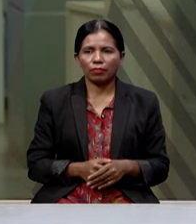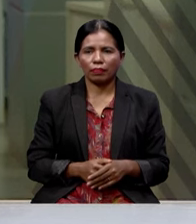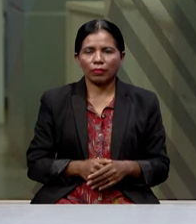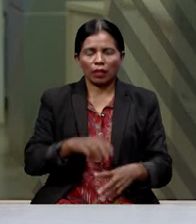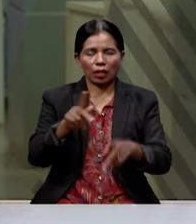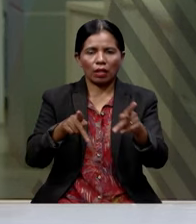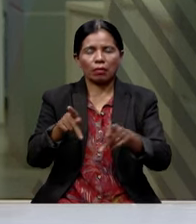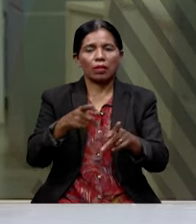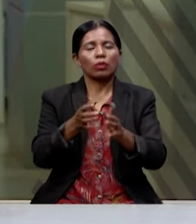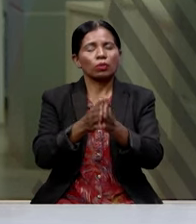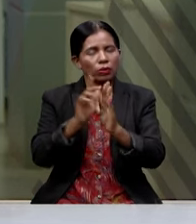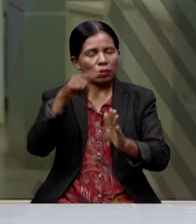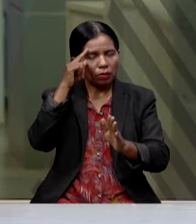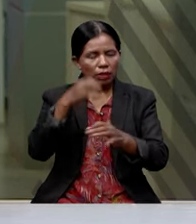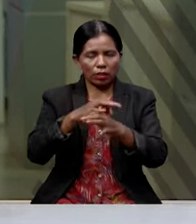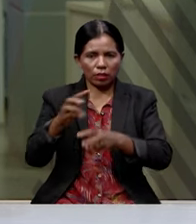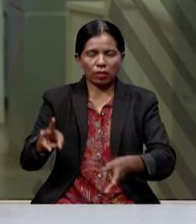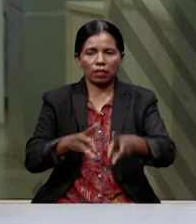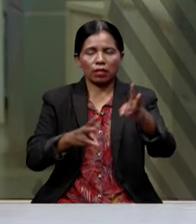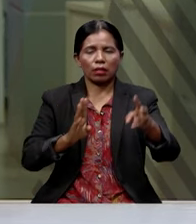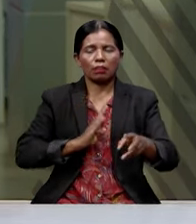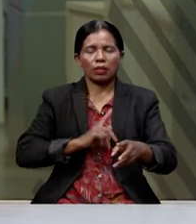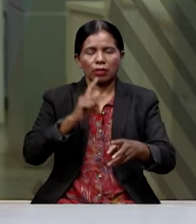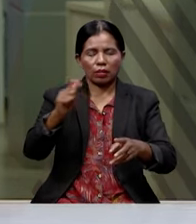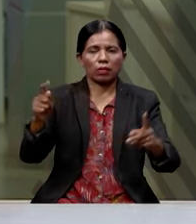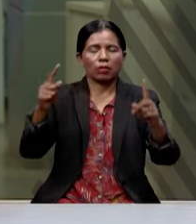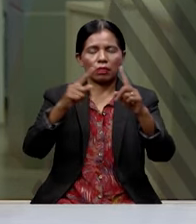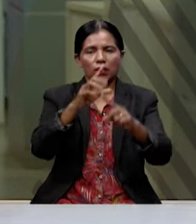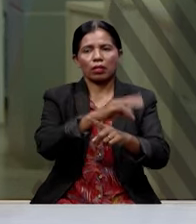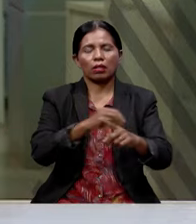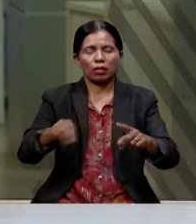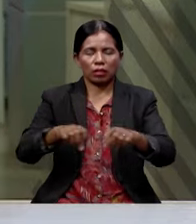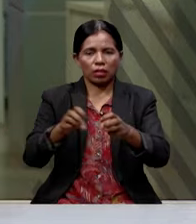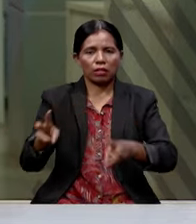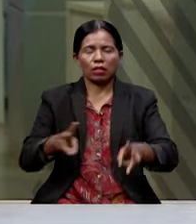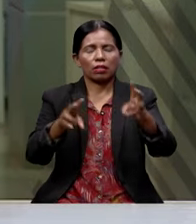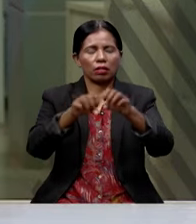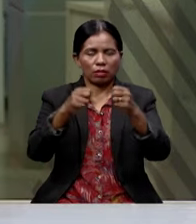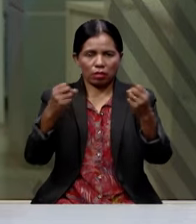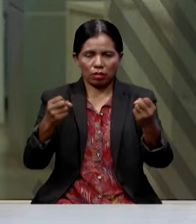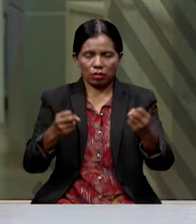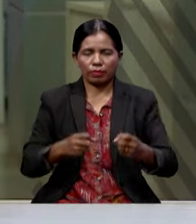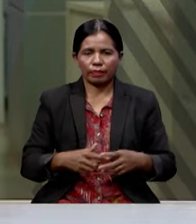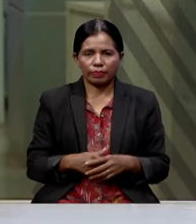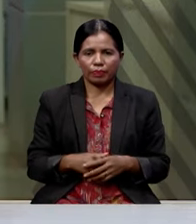Comunidade Russo Governo atua de estrada em direção Bairro Piteto a Iloclaran, condição na estrada de Fere, grave